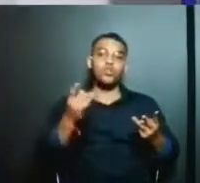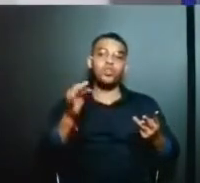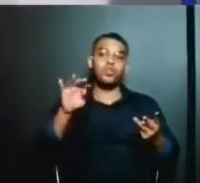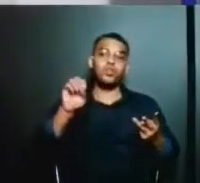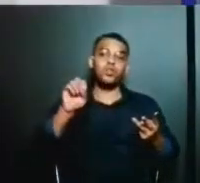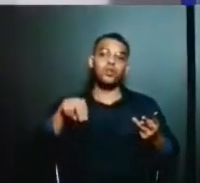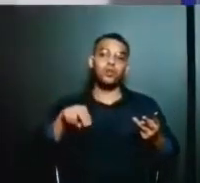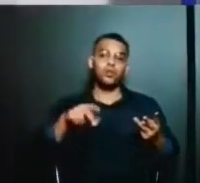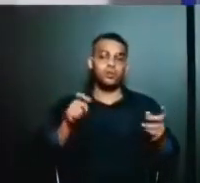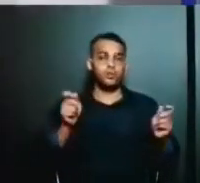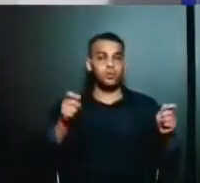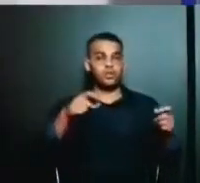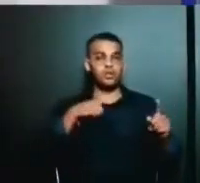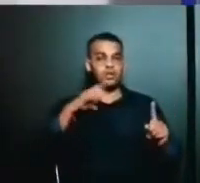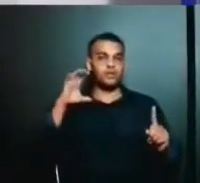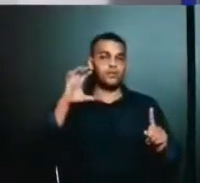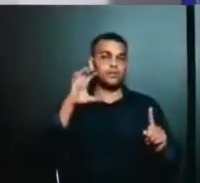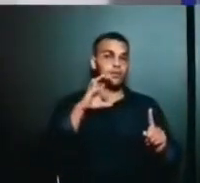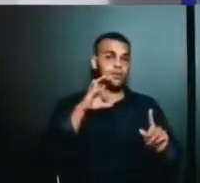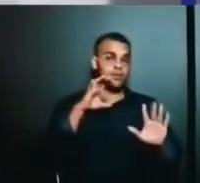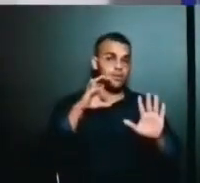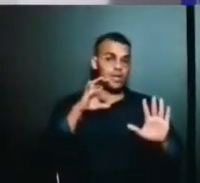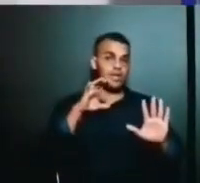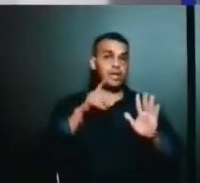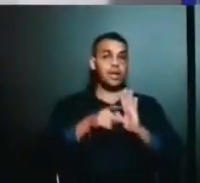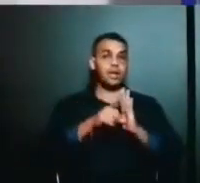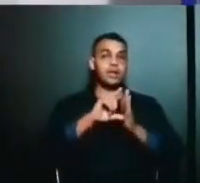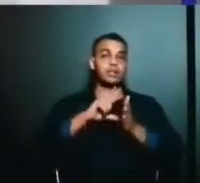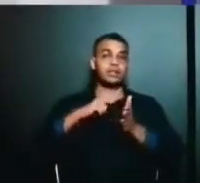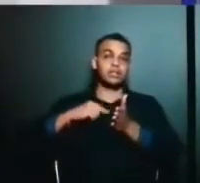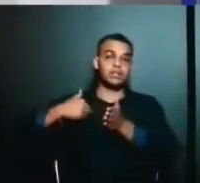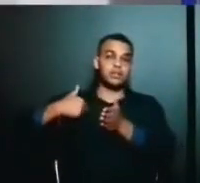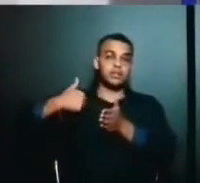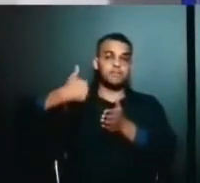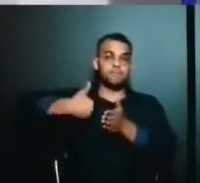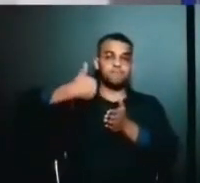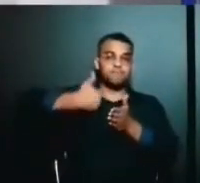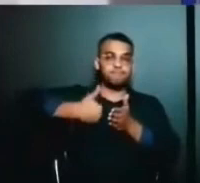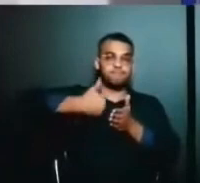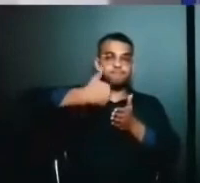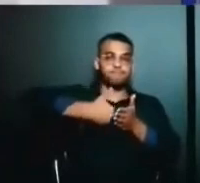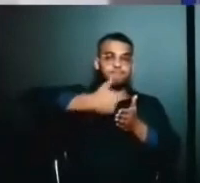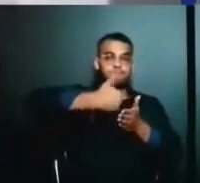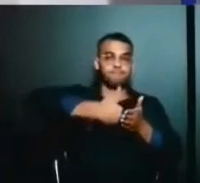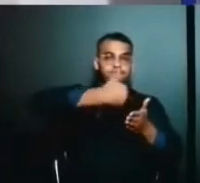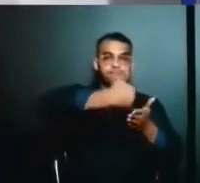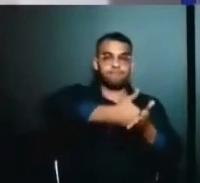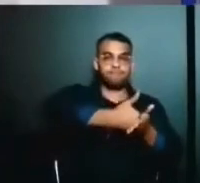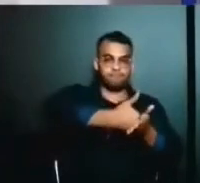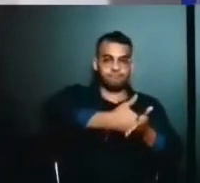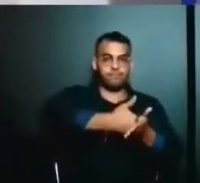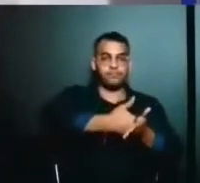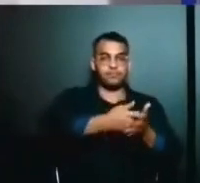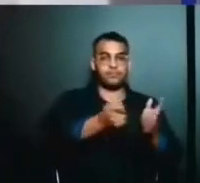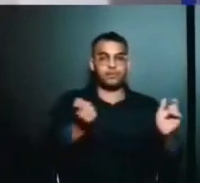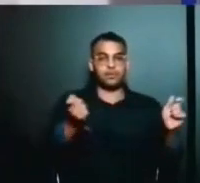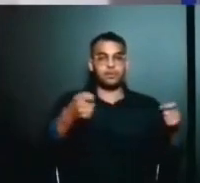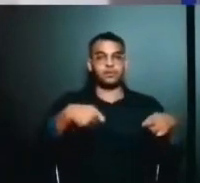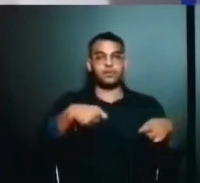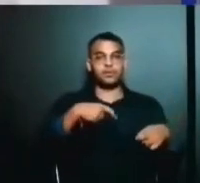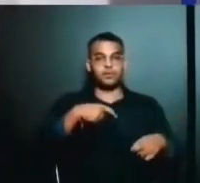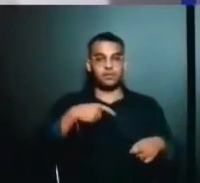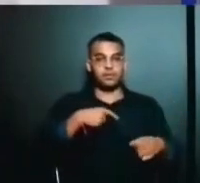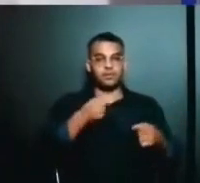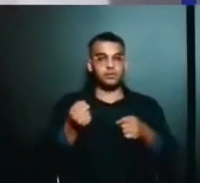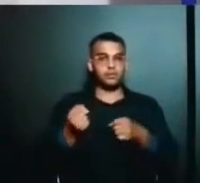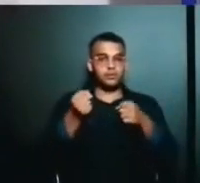sua vida, mas você tem alguns filtros que precisam ser vencidos para que uma tirania seja estabelecida. E por